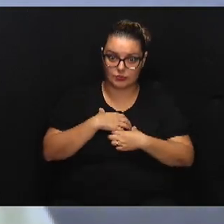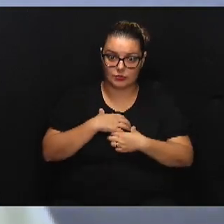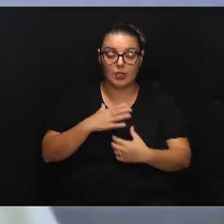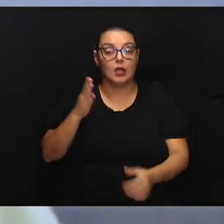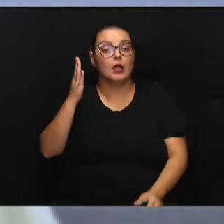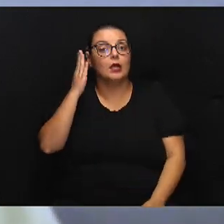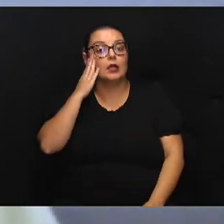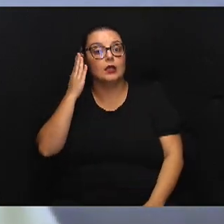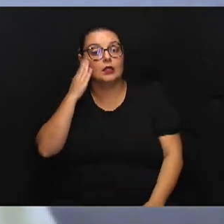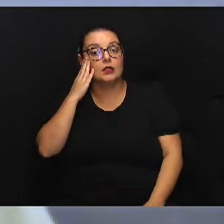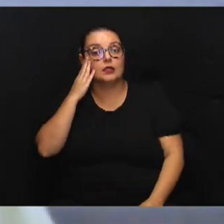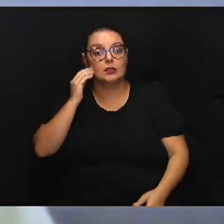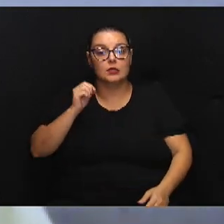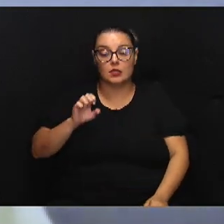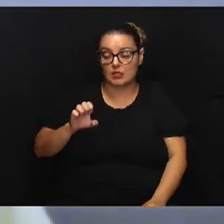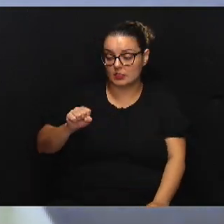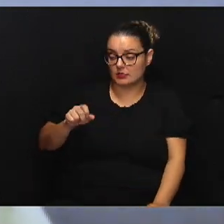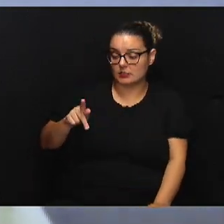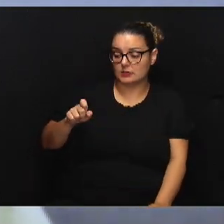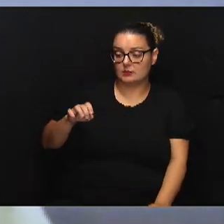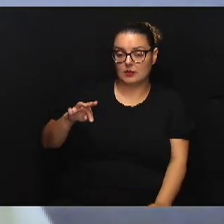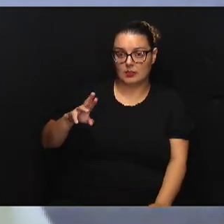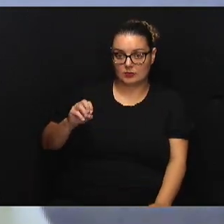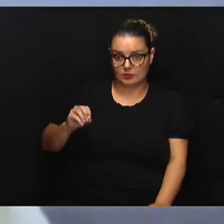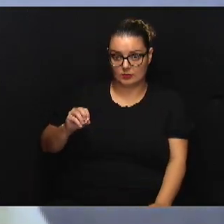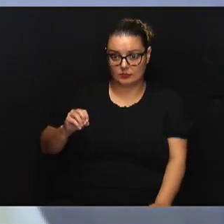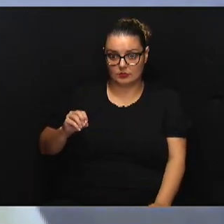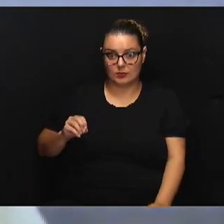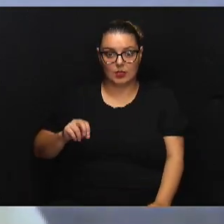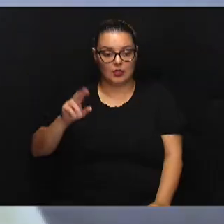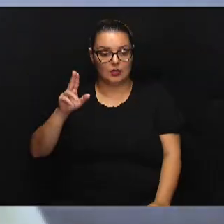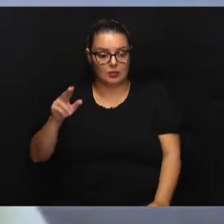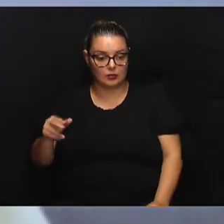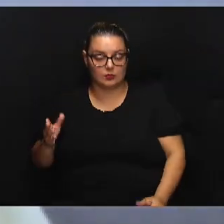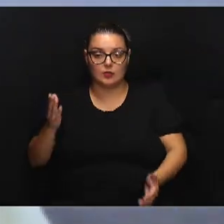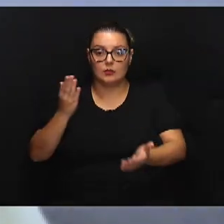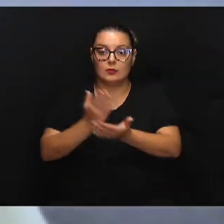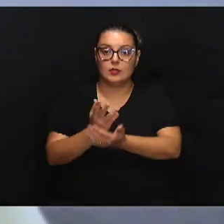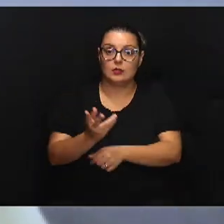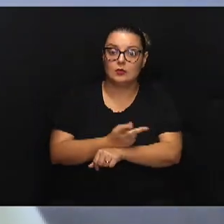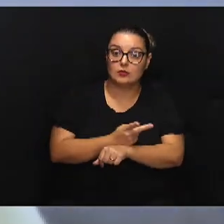entender esse espectro e jamais deixem de buscar